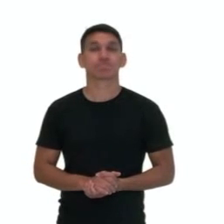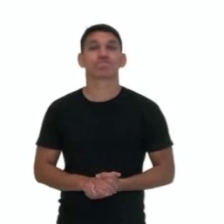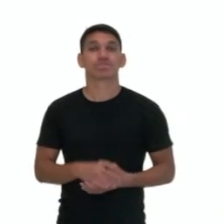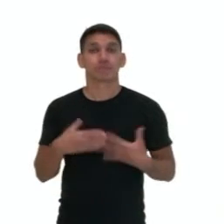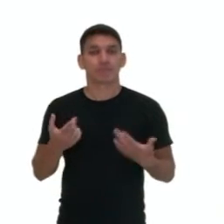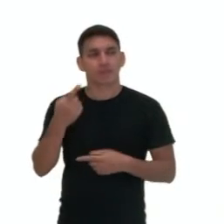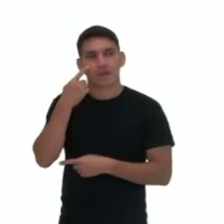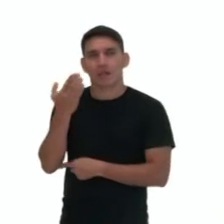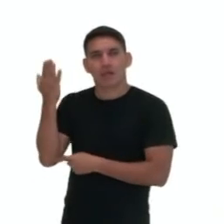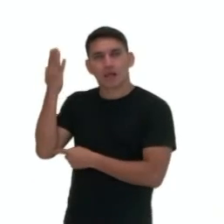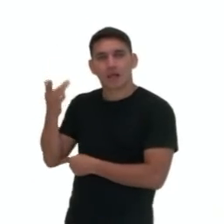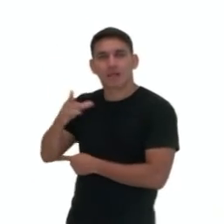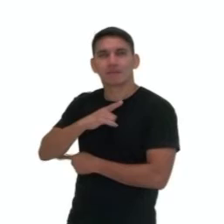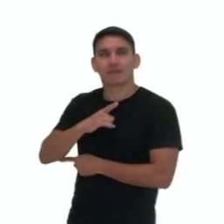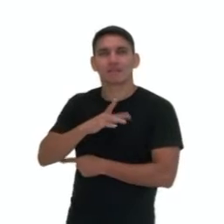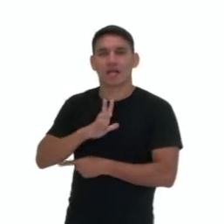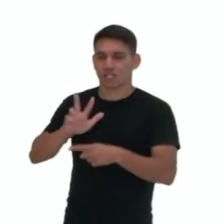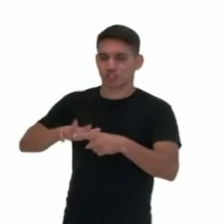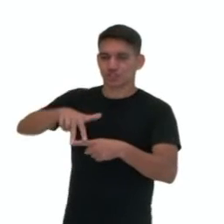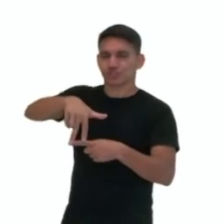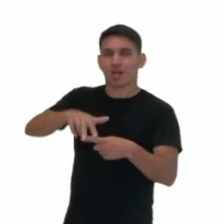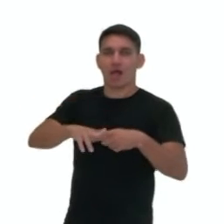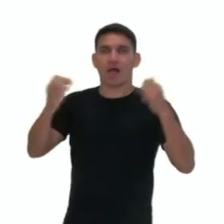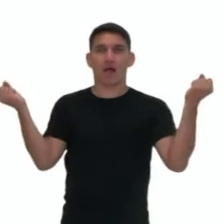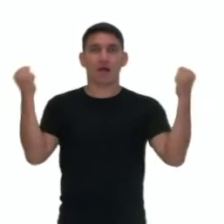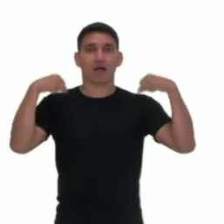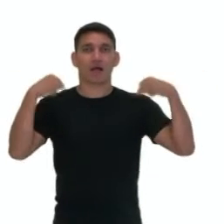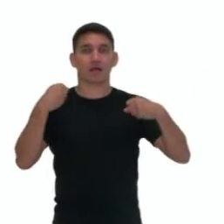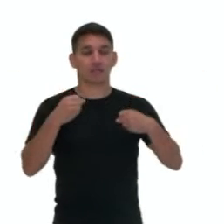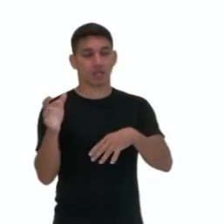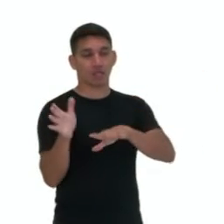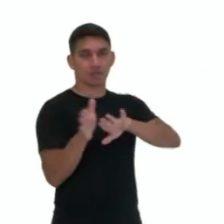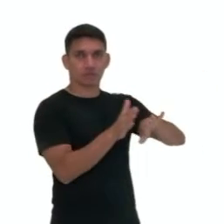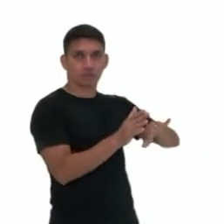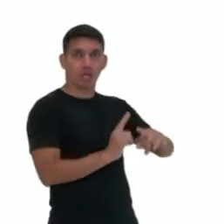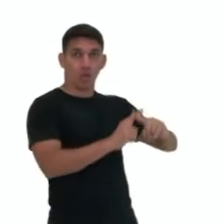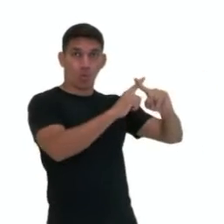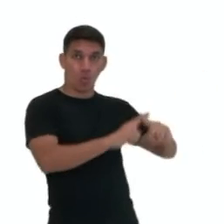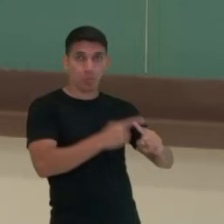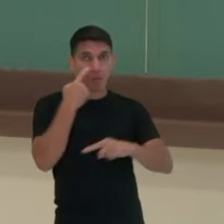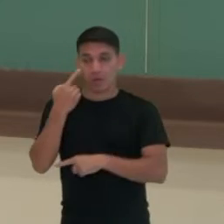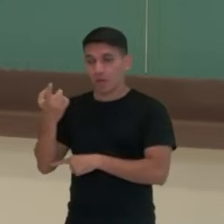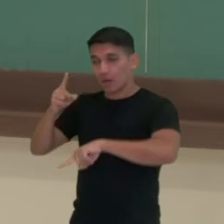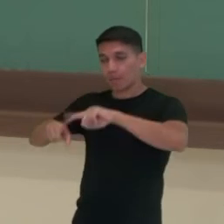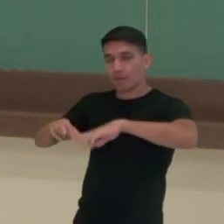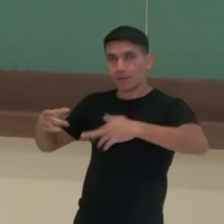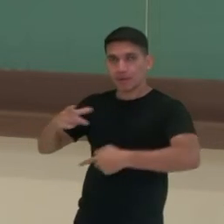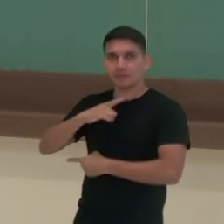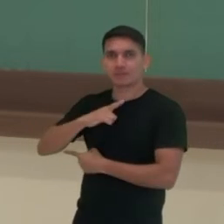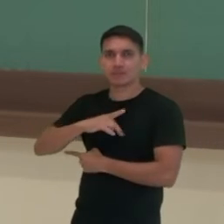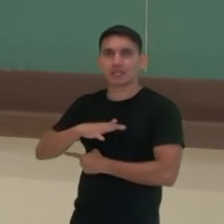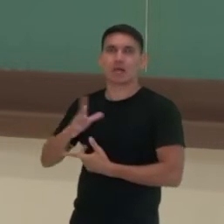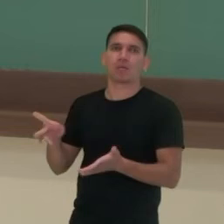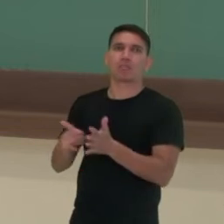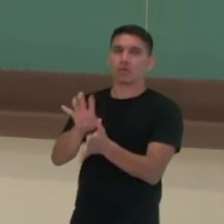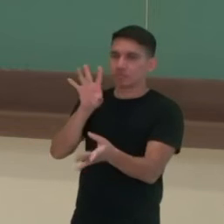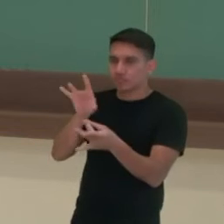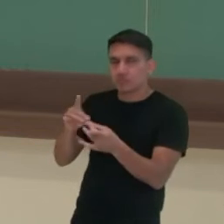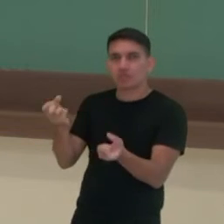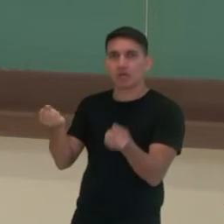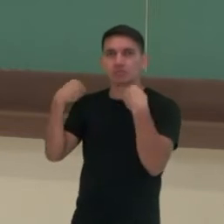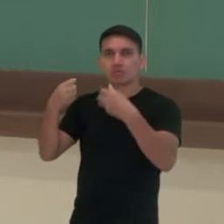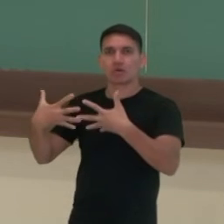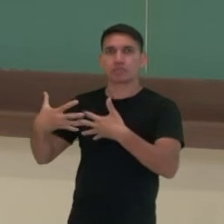Ginástica de academia, agora vamos para a academia, a gente saiu da competitiva e vamos para a academia, então vamos ver os equipamentos. Então tem as máquinas de musculação,